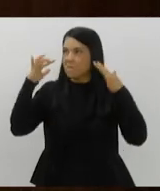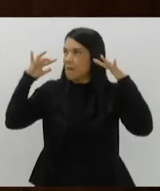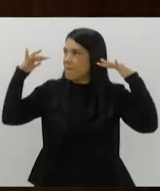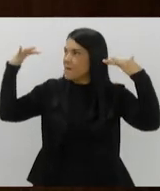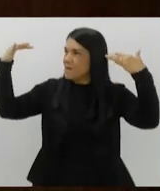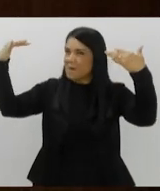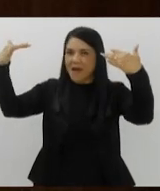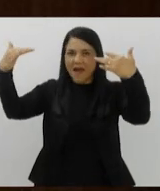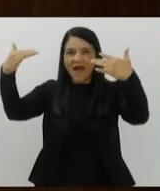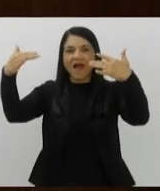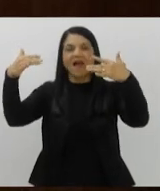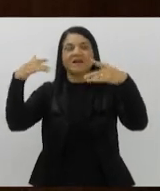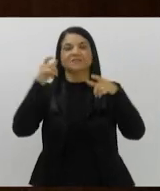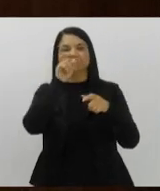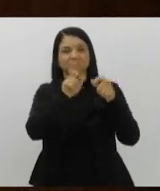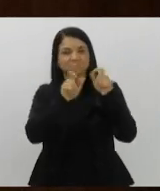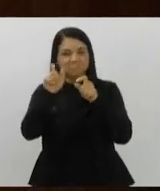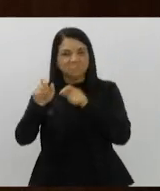farmacêuticos.